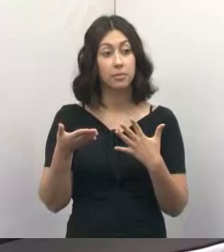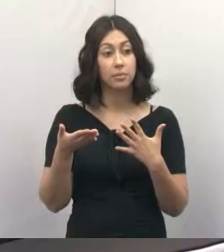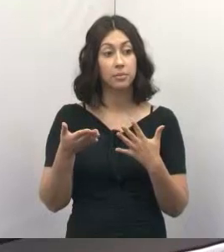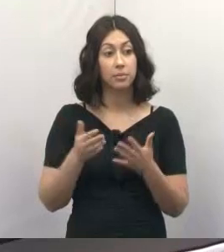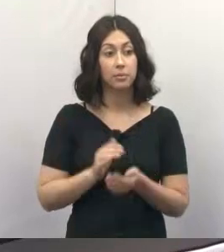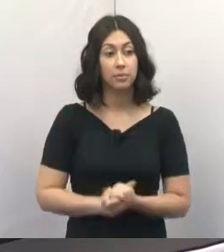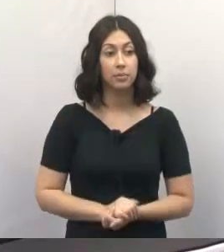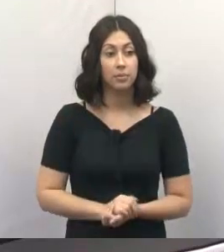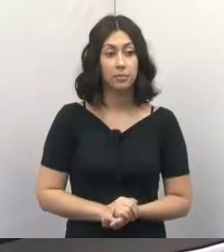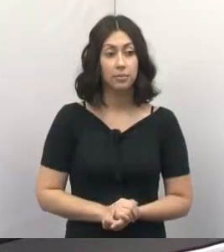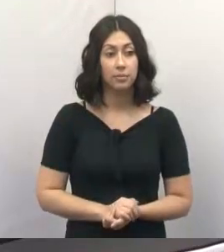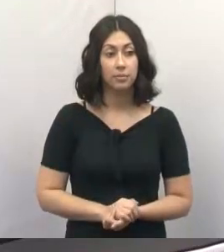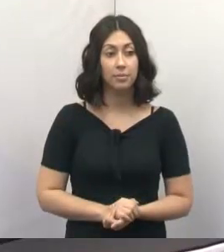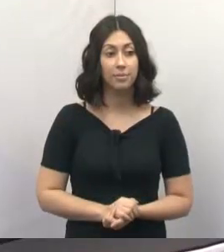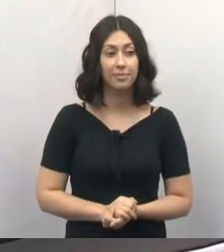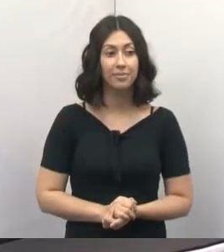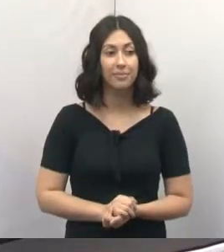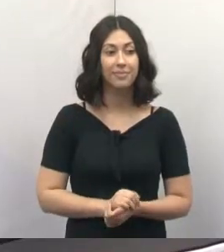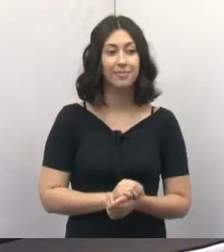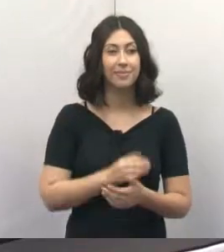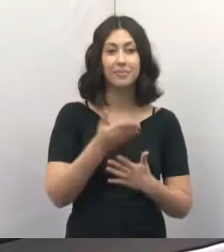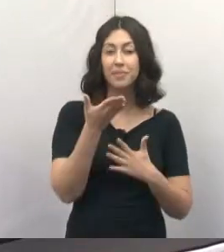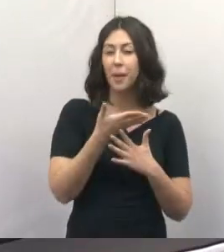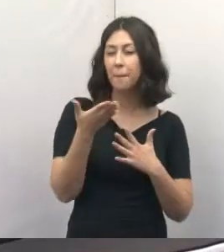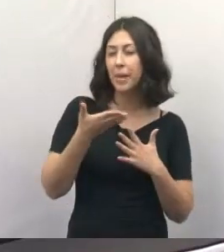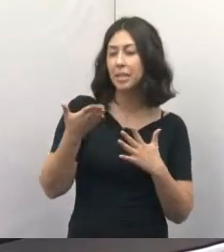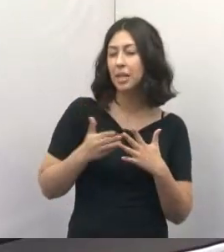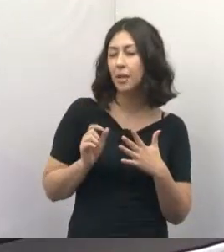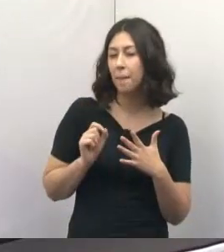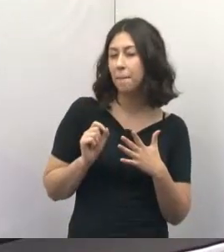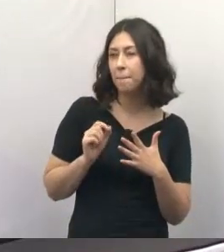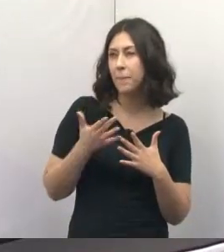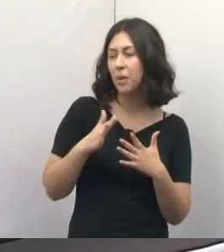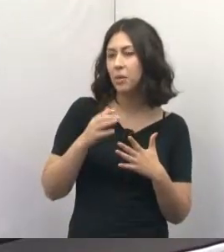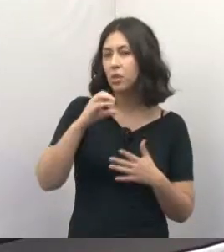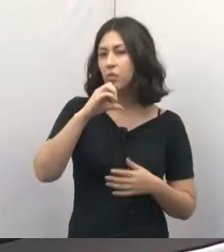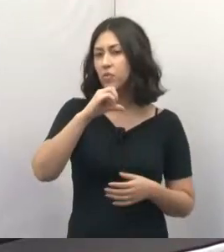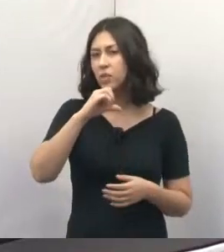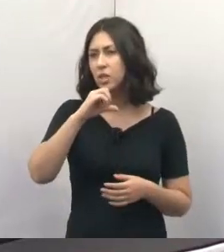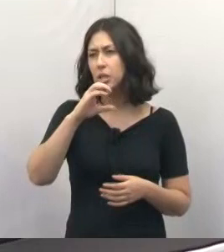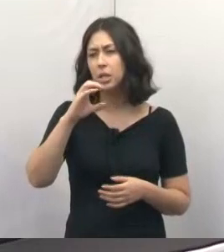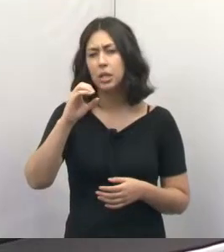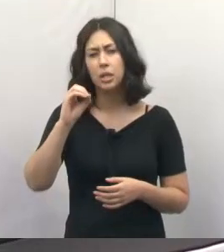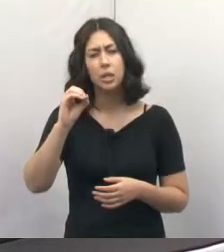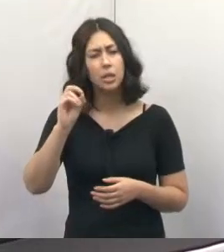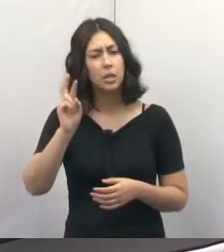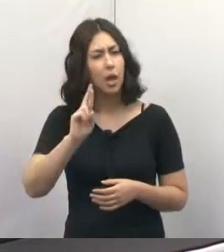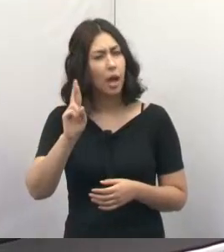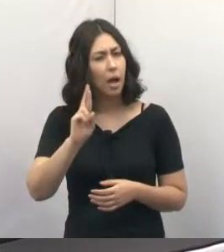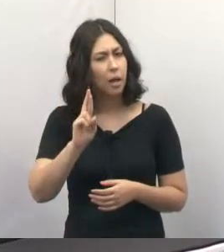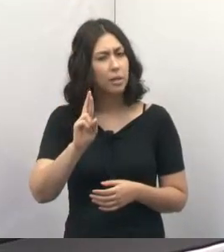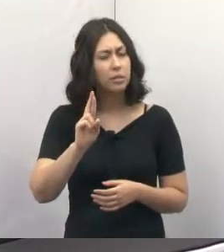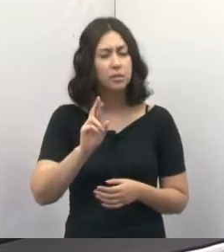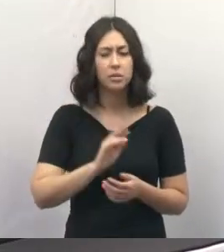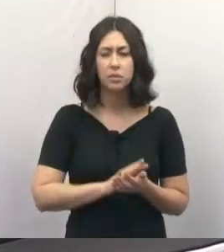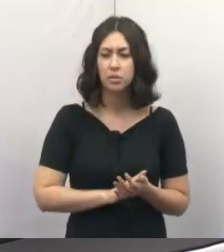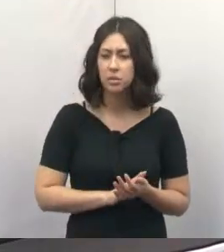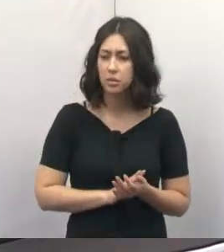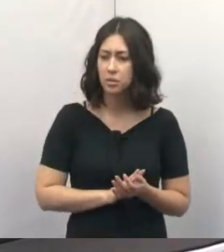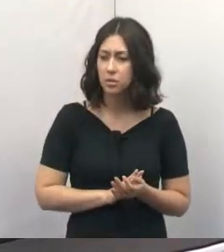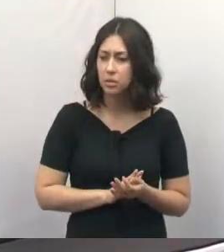aí, dependendo, o valor da parcela tem que ser um pouquinho a mais que 90 e poucos reais, se eu não me engano, né? Antes de